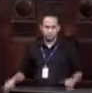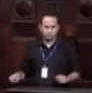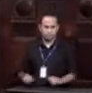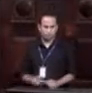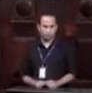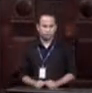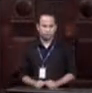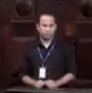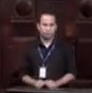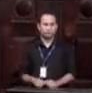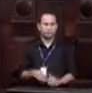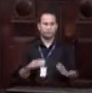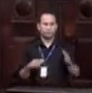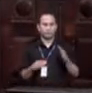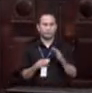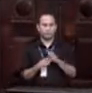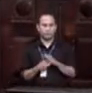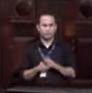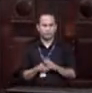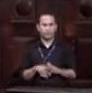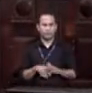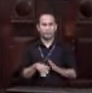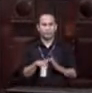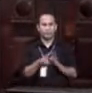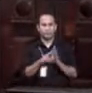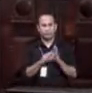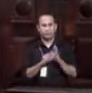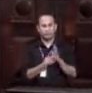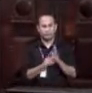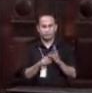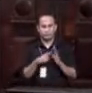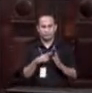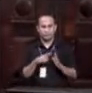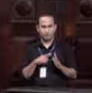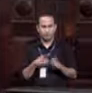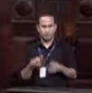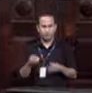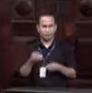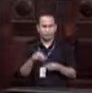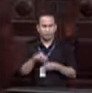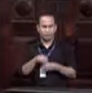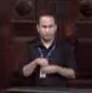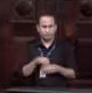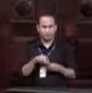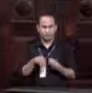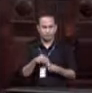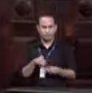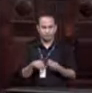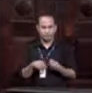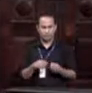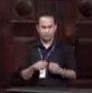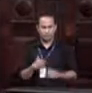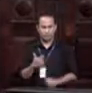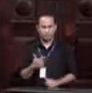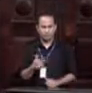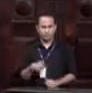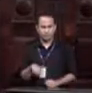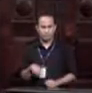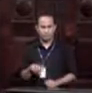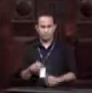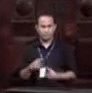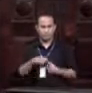cumprimento do limite. Artigo 5º. As disposições introduzidas por esta lei complementar não